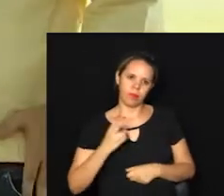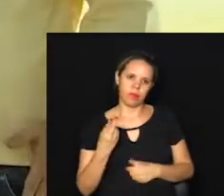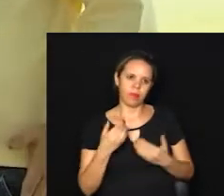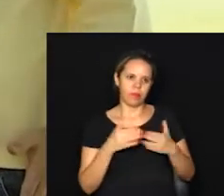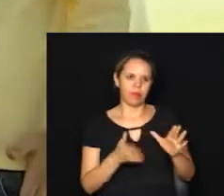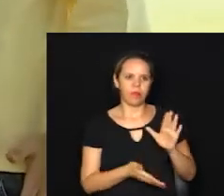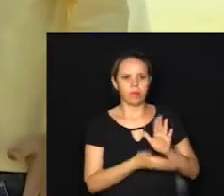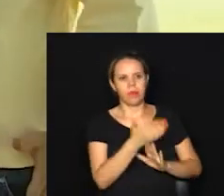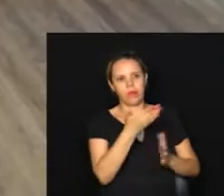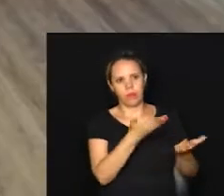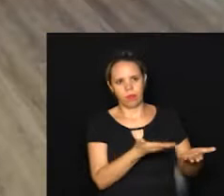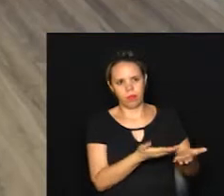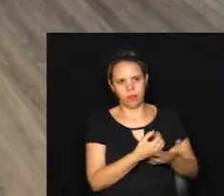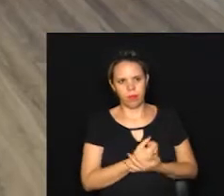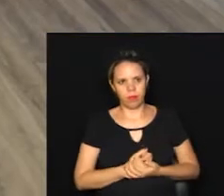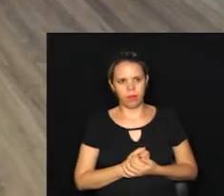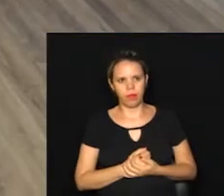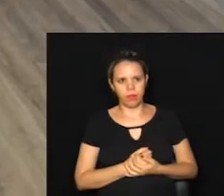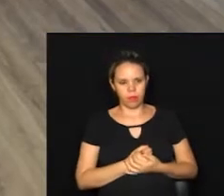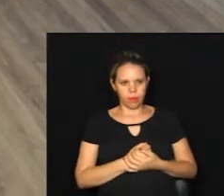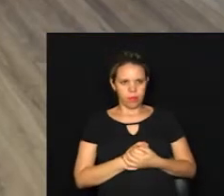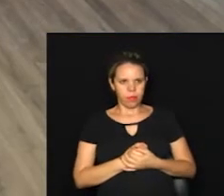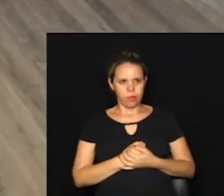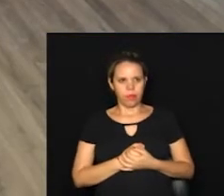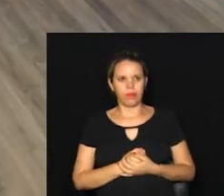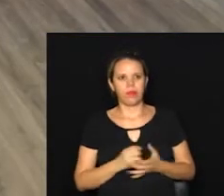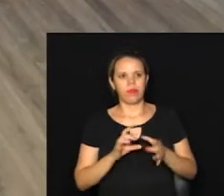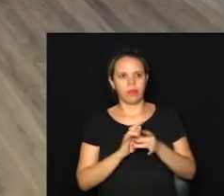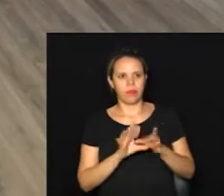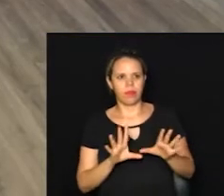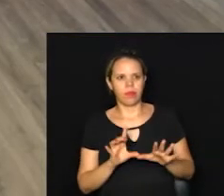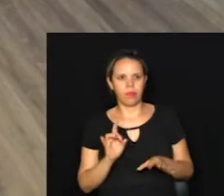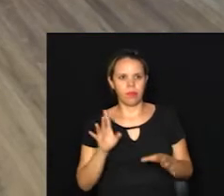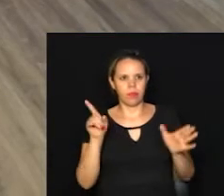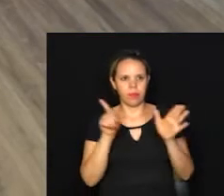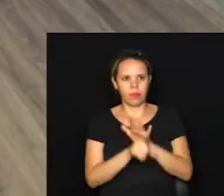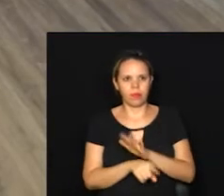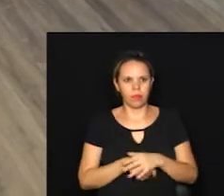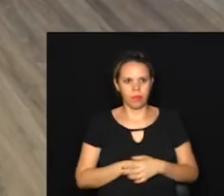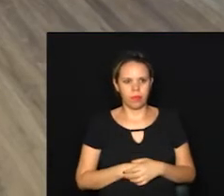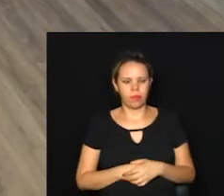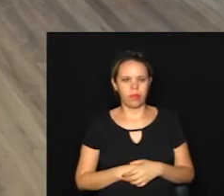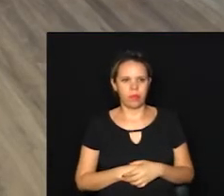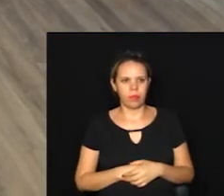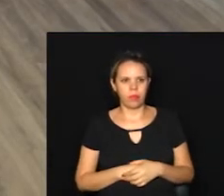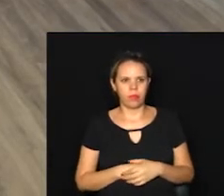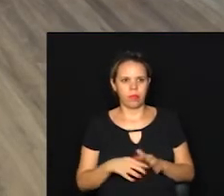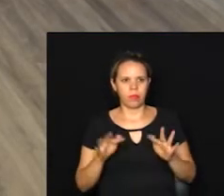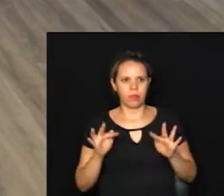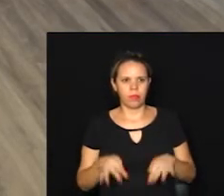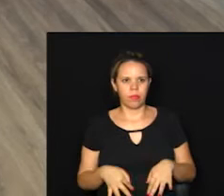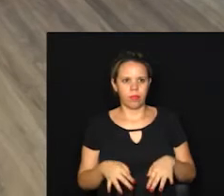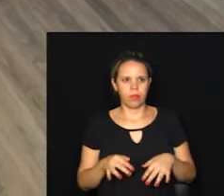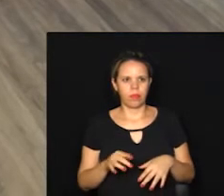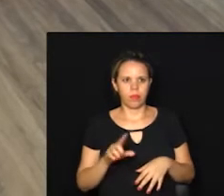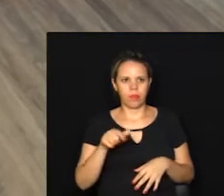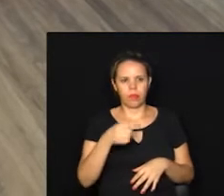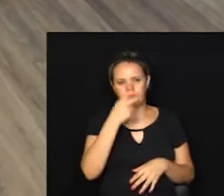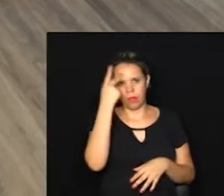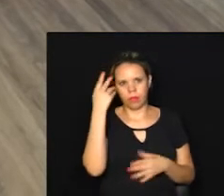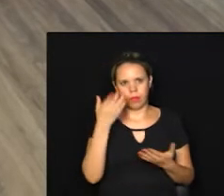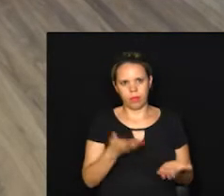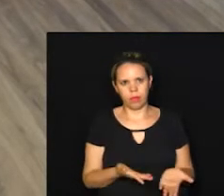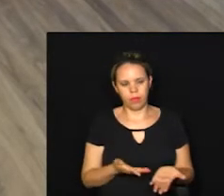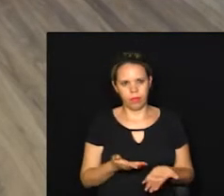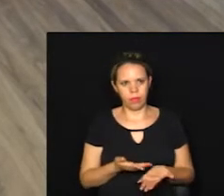o Stefan, Gabriel? Vou deixar o Stefan, vou fazer mais uma pergunta no final para o Stefan Campineiro, tá?